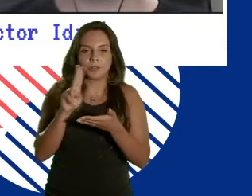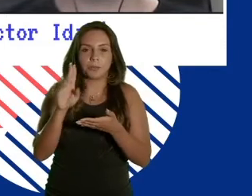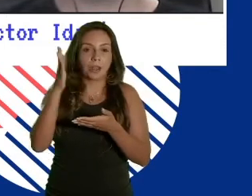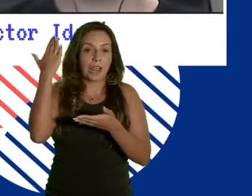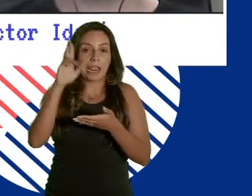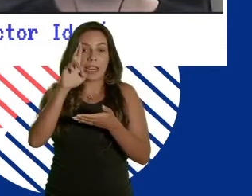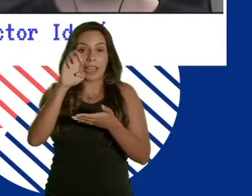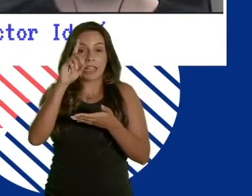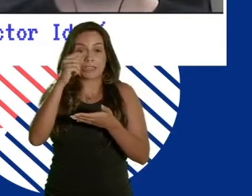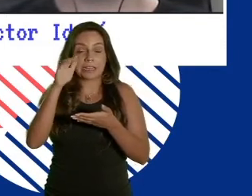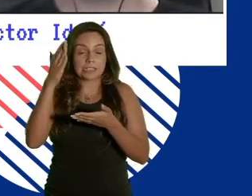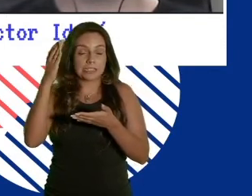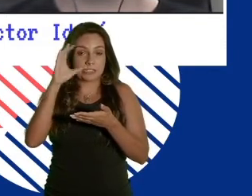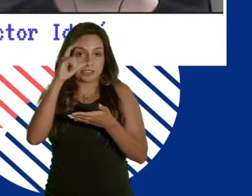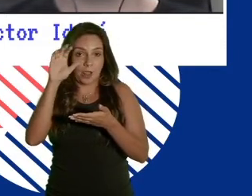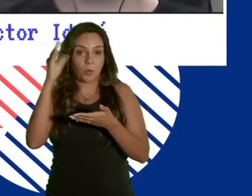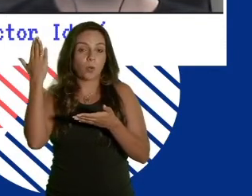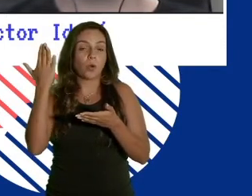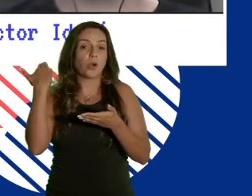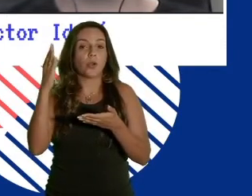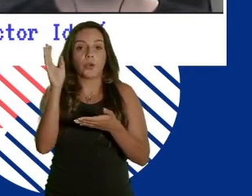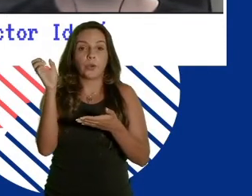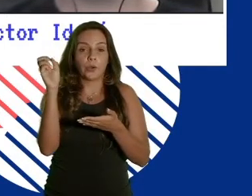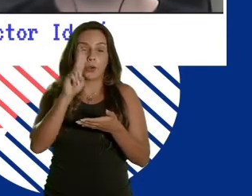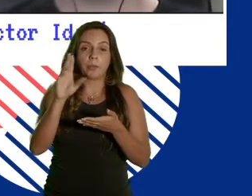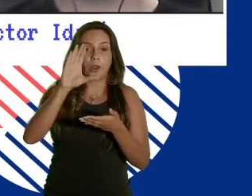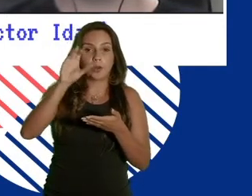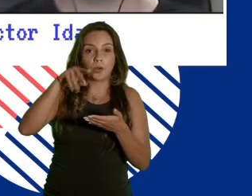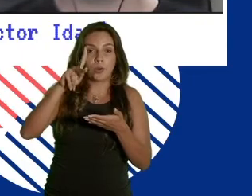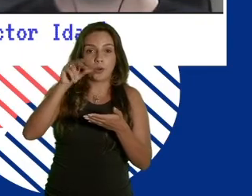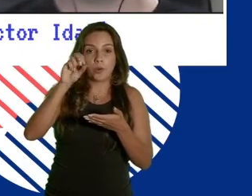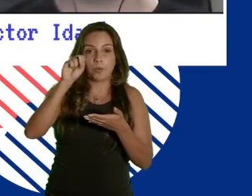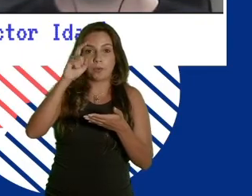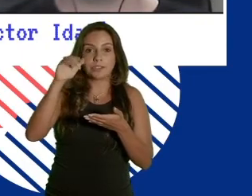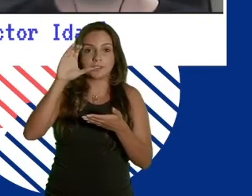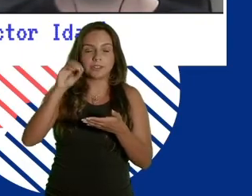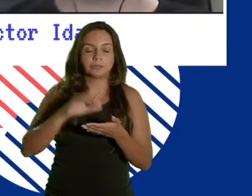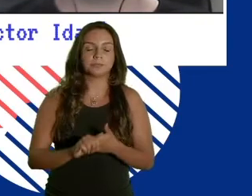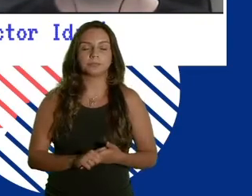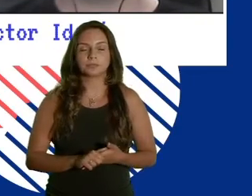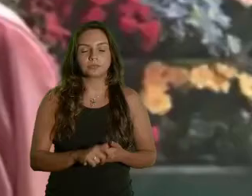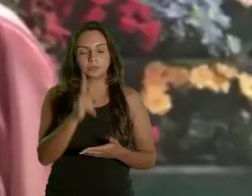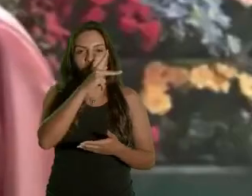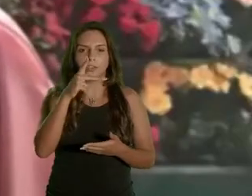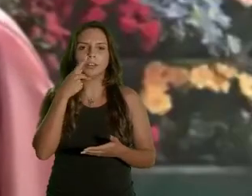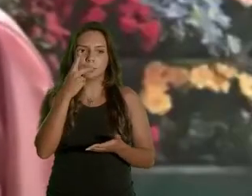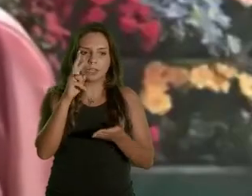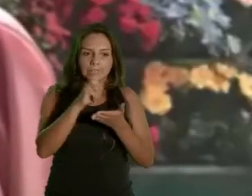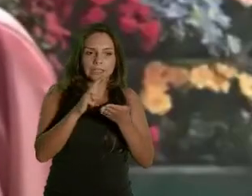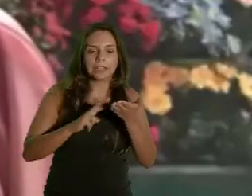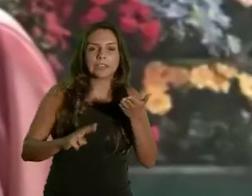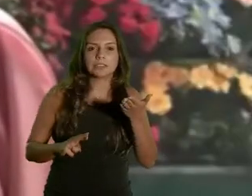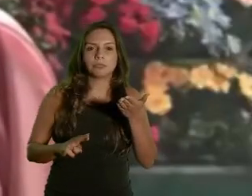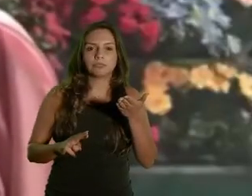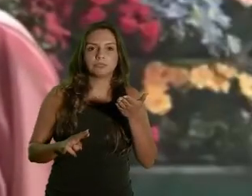composição. Aí a professora falou assim, vocês vão escrever uma redação